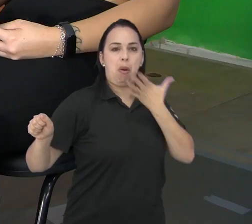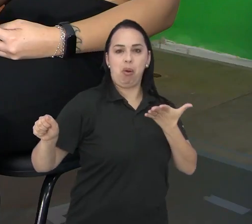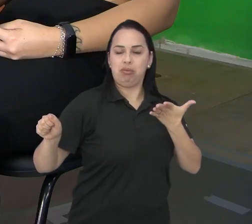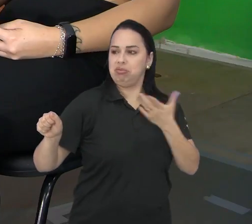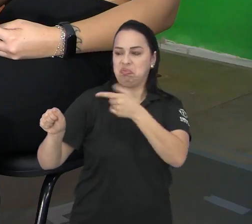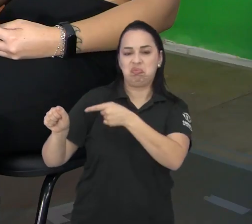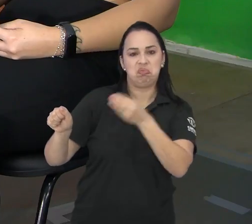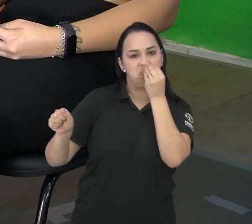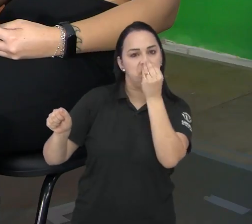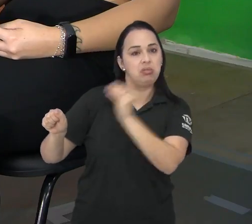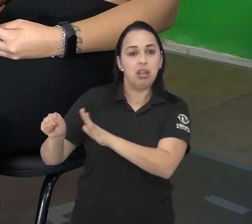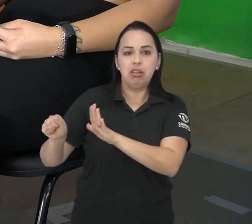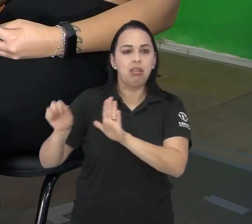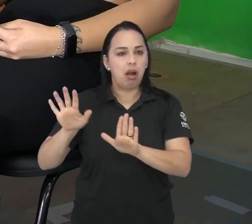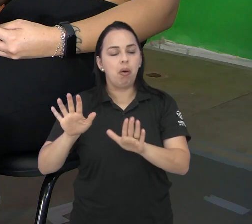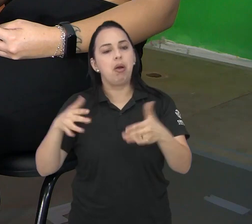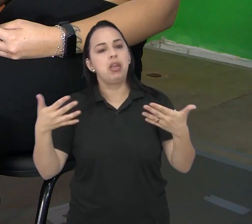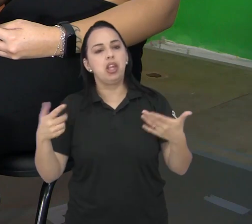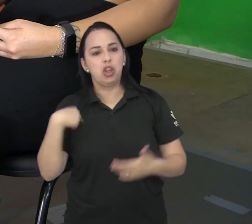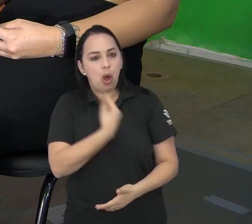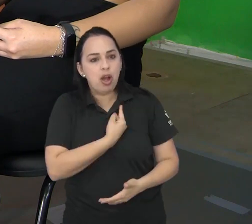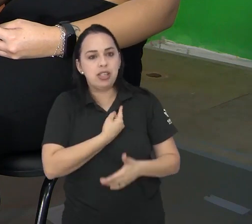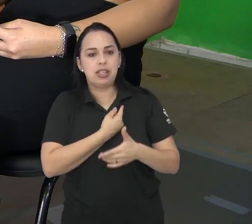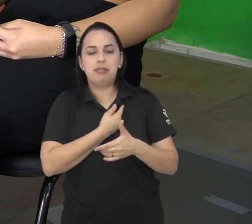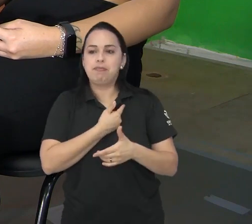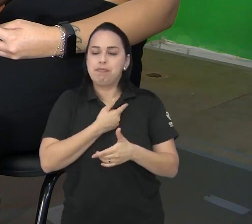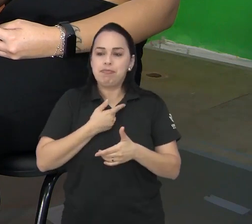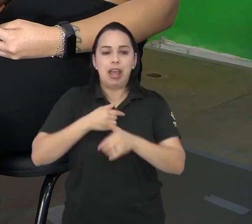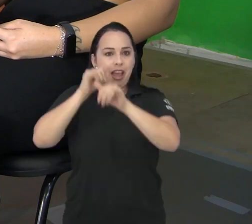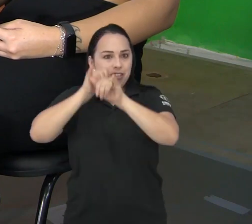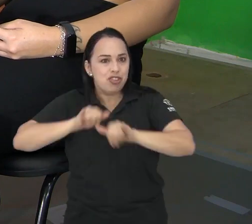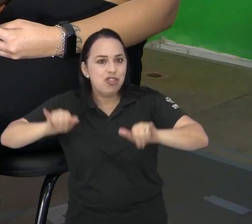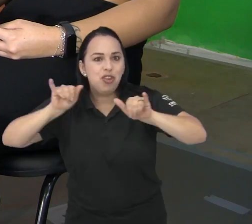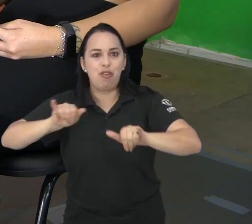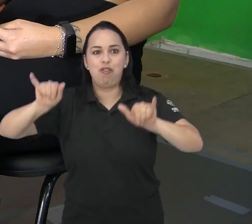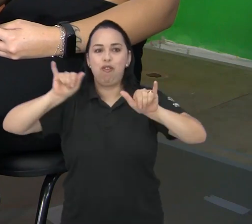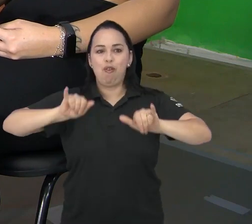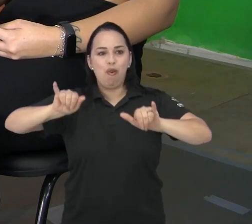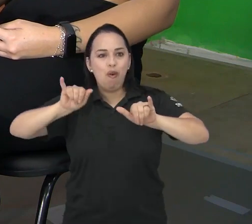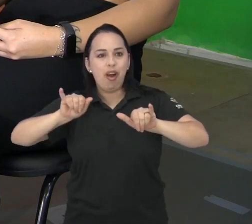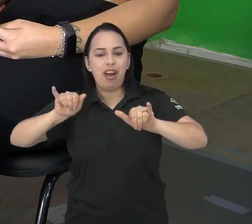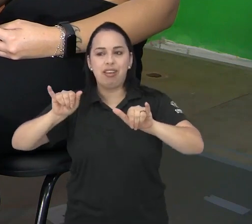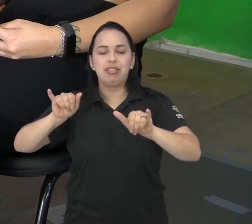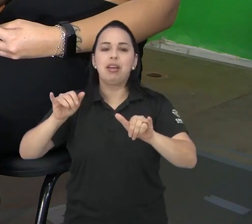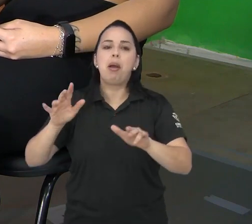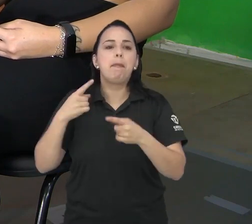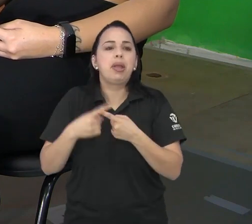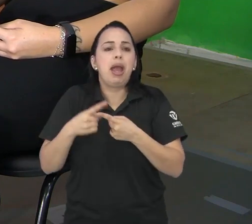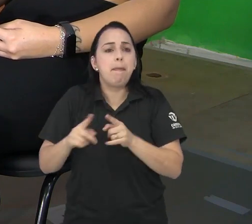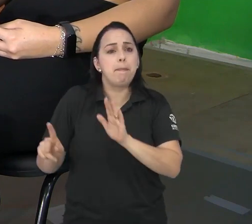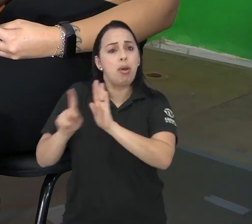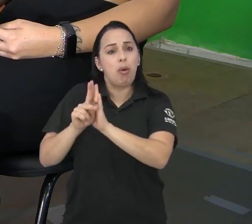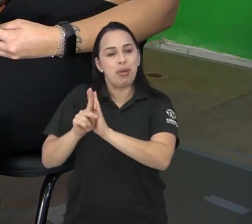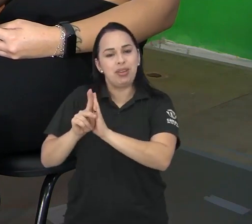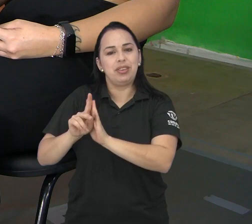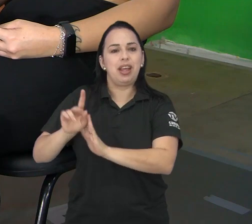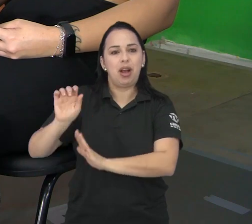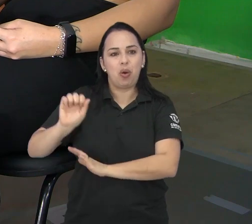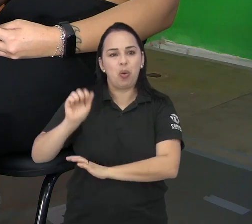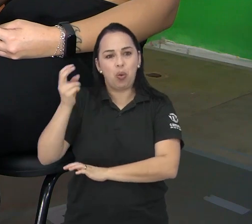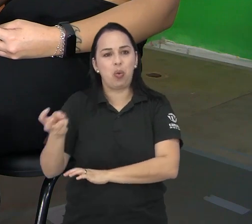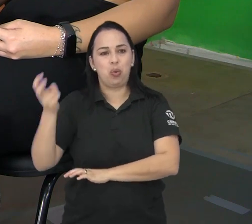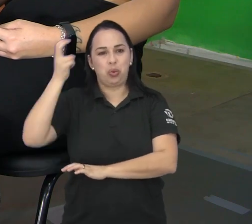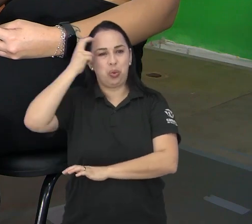gente faz todo esse trabalho de conscientização, enfim, isso aí para circular, porque faz parte da nossa cultura, não tem nada a ver